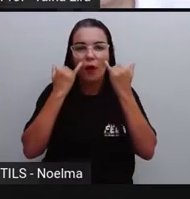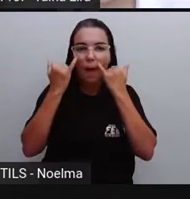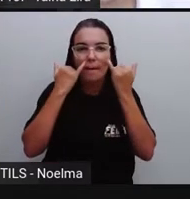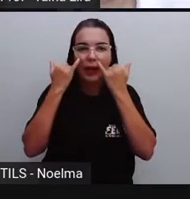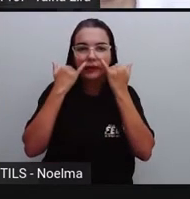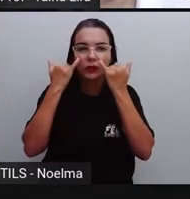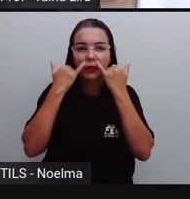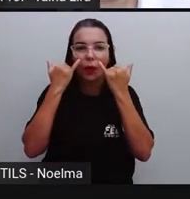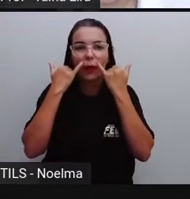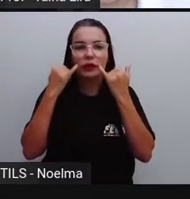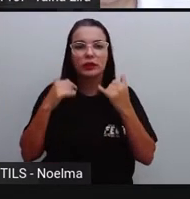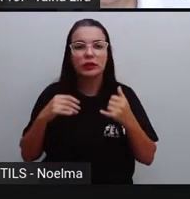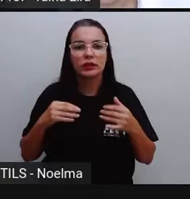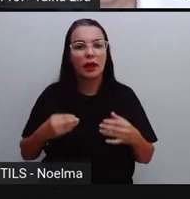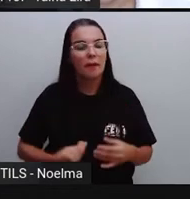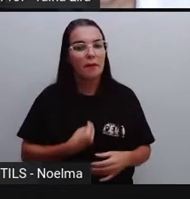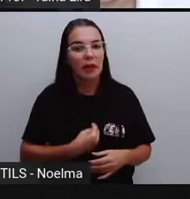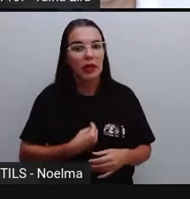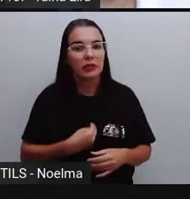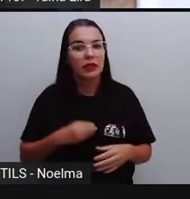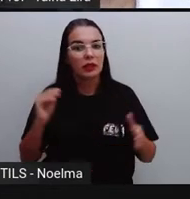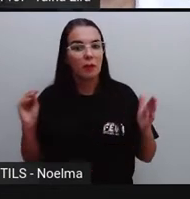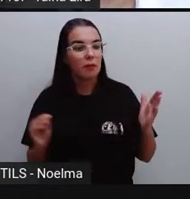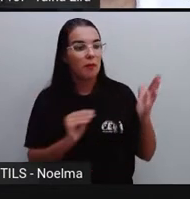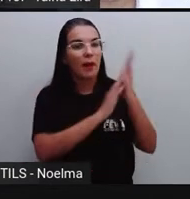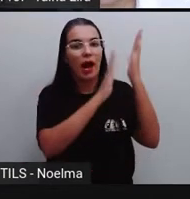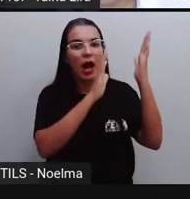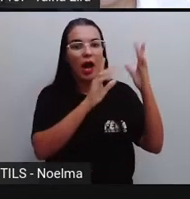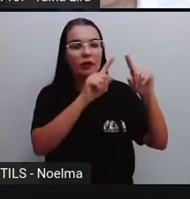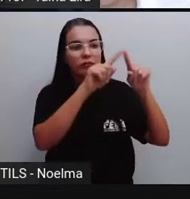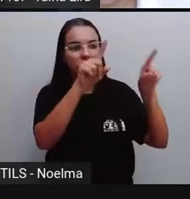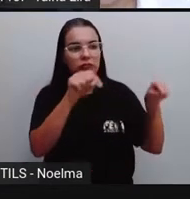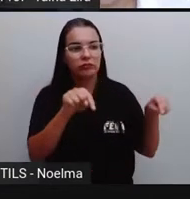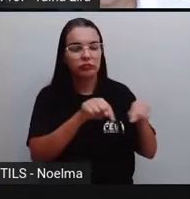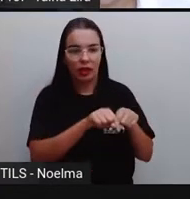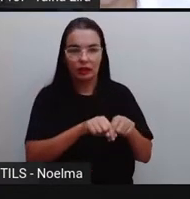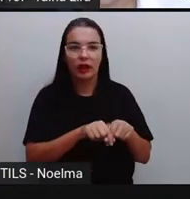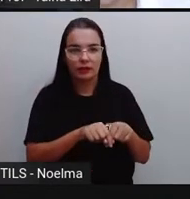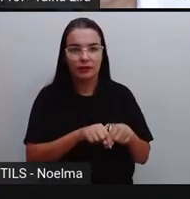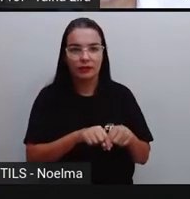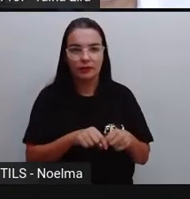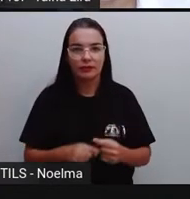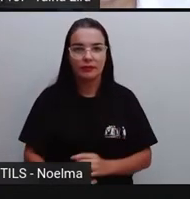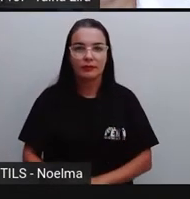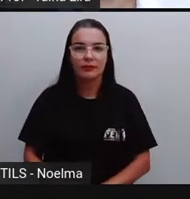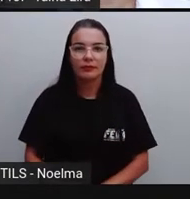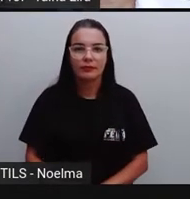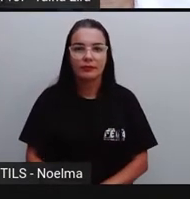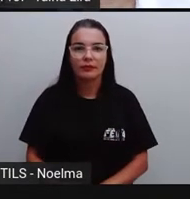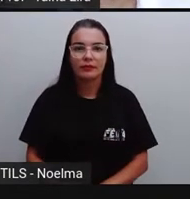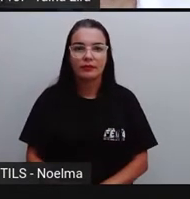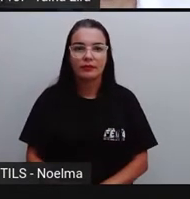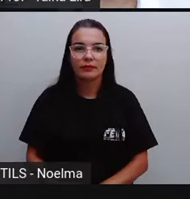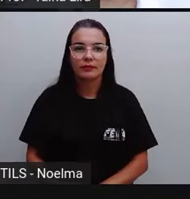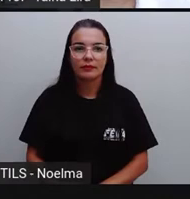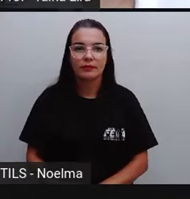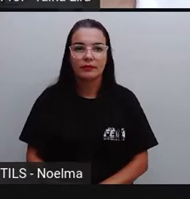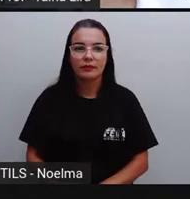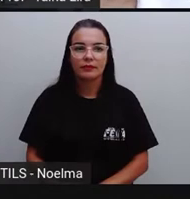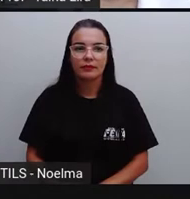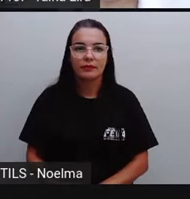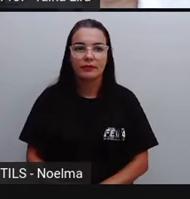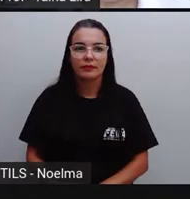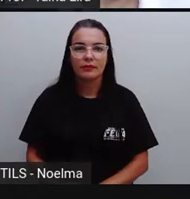informações, né, presentes ali nele. Então, é um suporte, né,